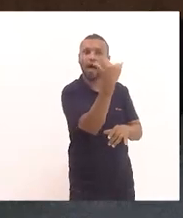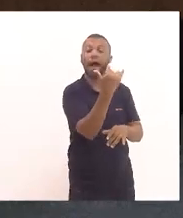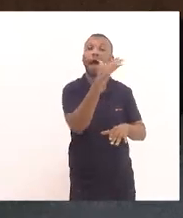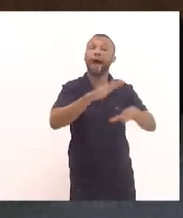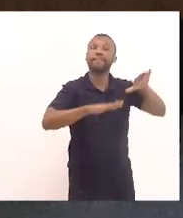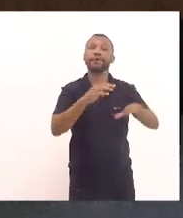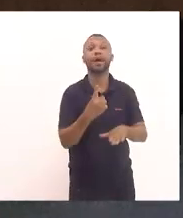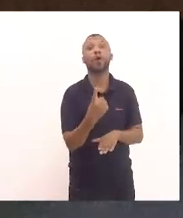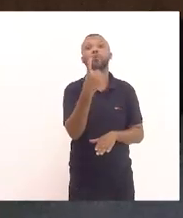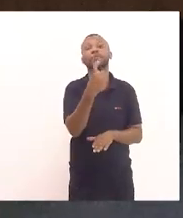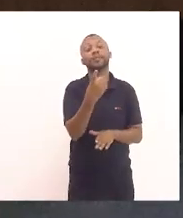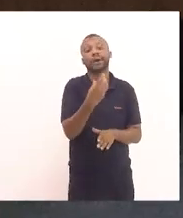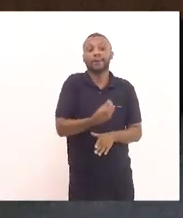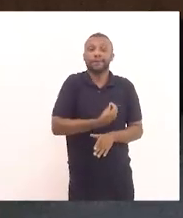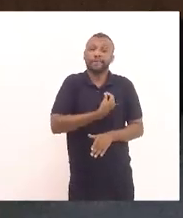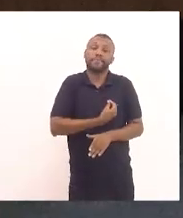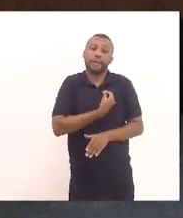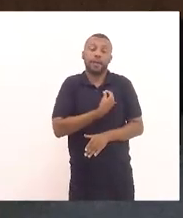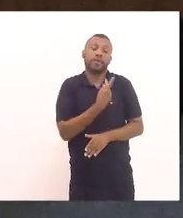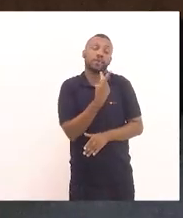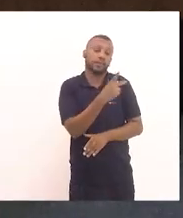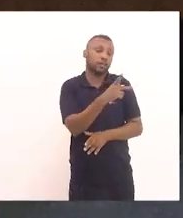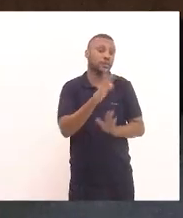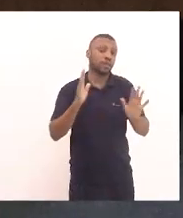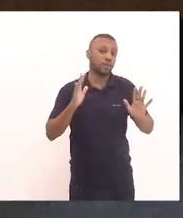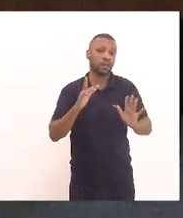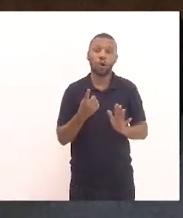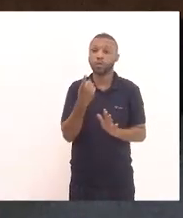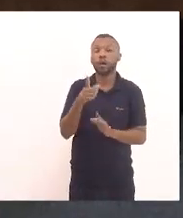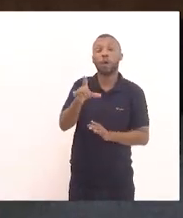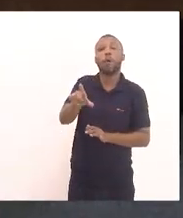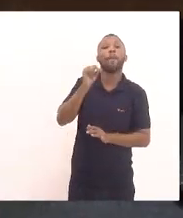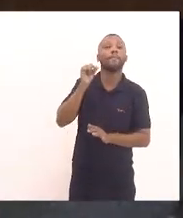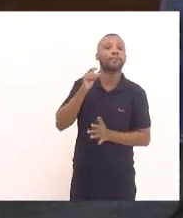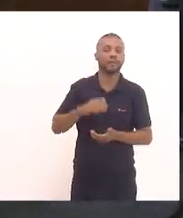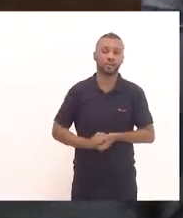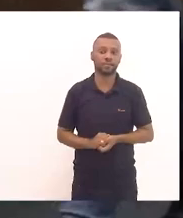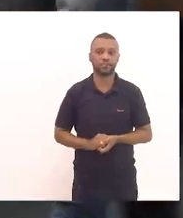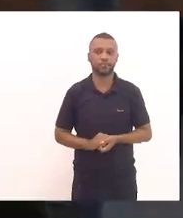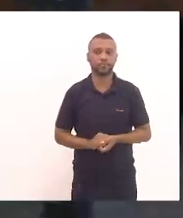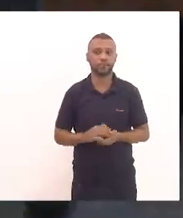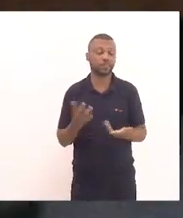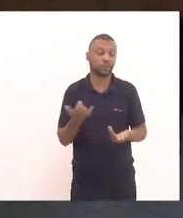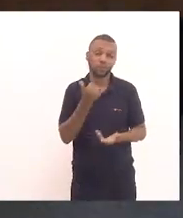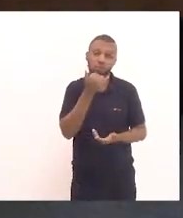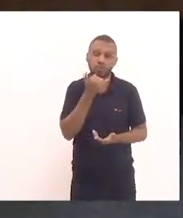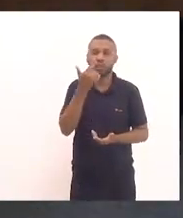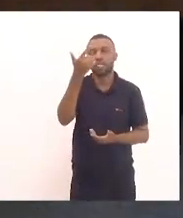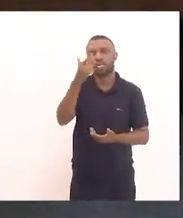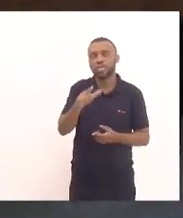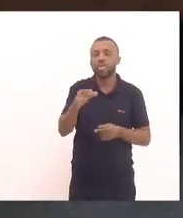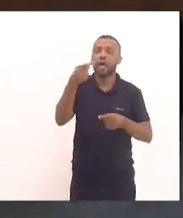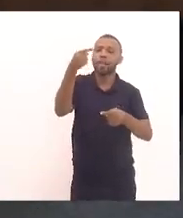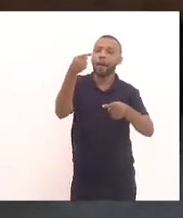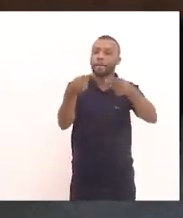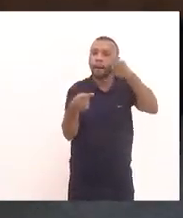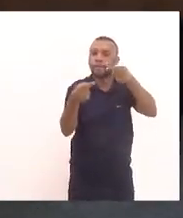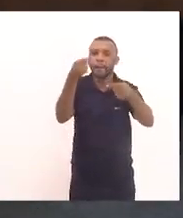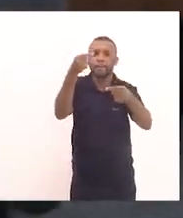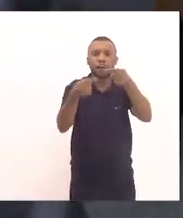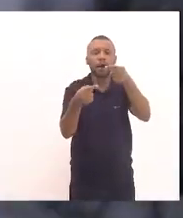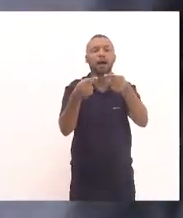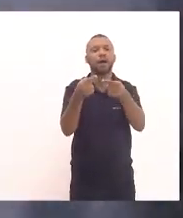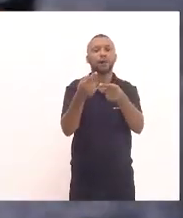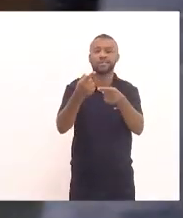única sobrevivência, né? A única opção. Então, não me irei me repetir frente ao debate que todos os outros